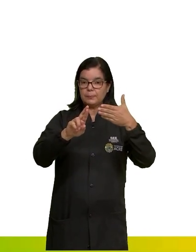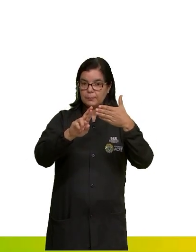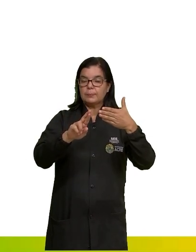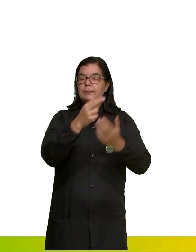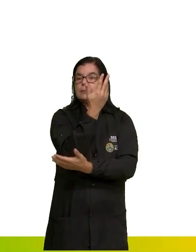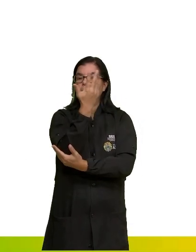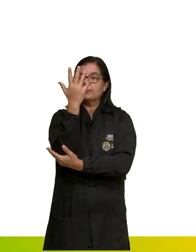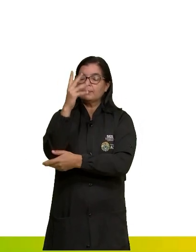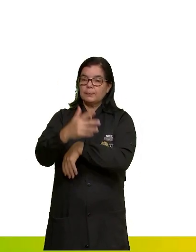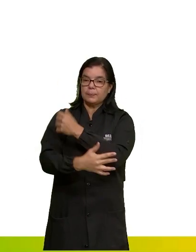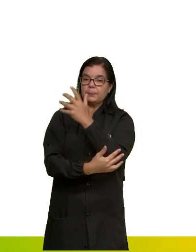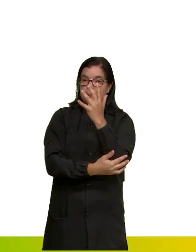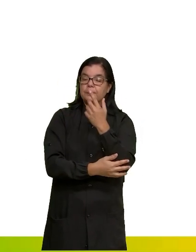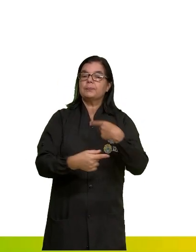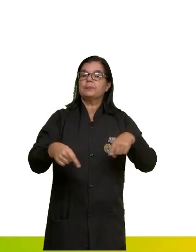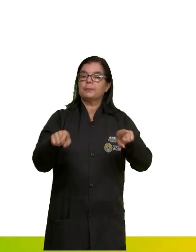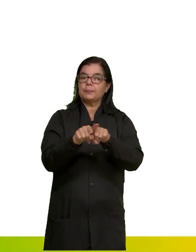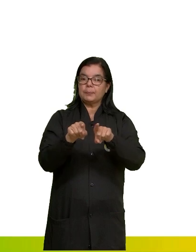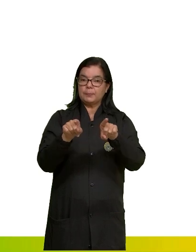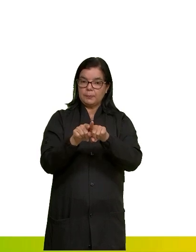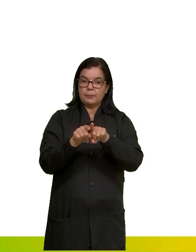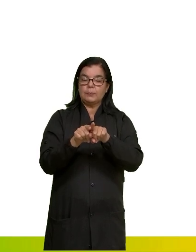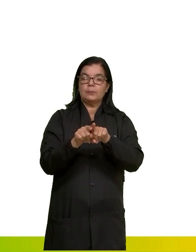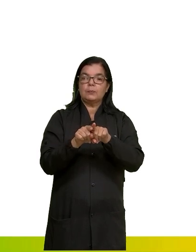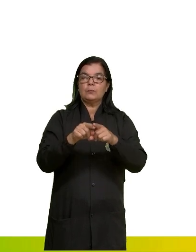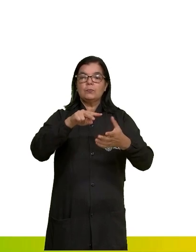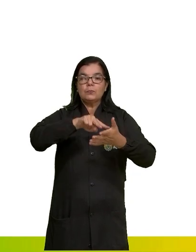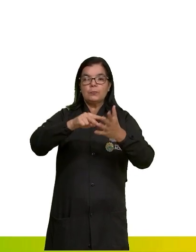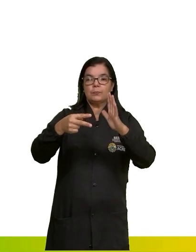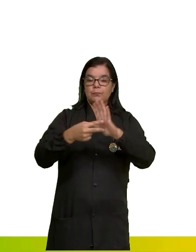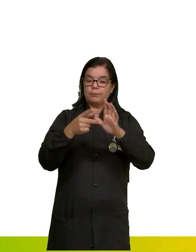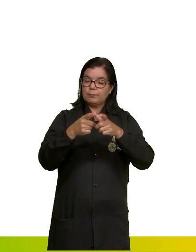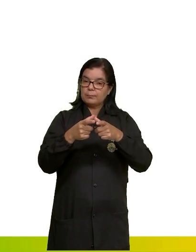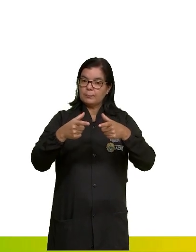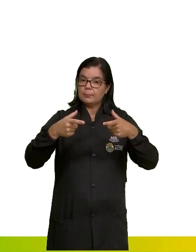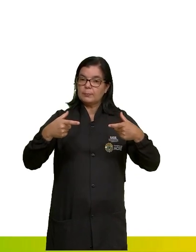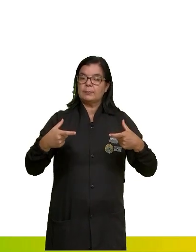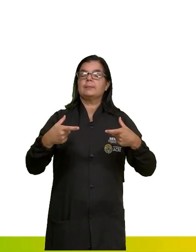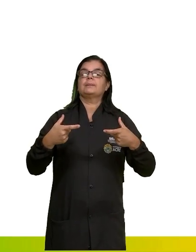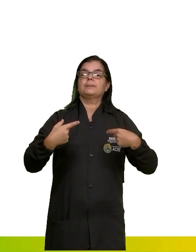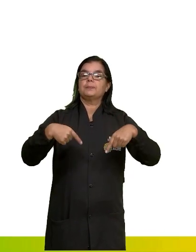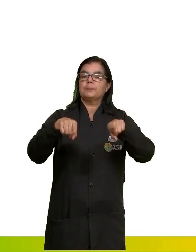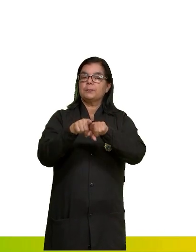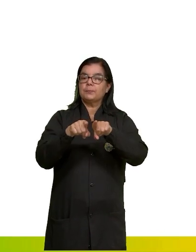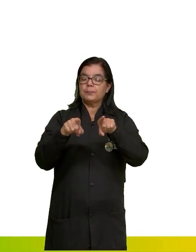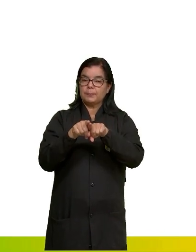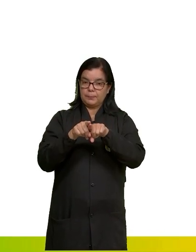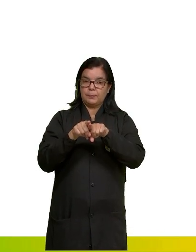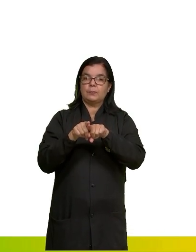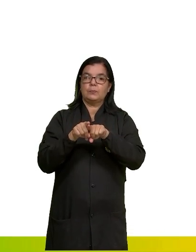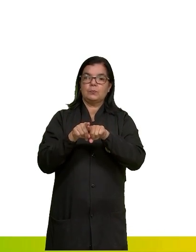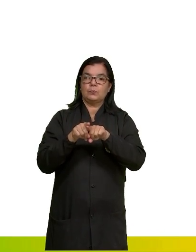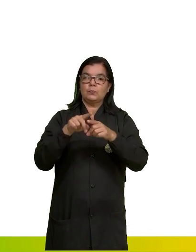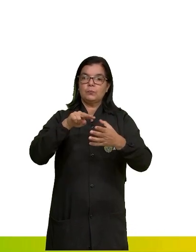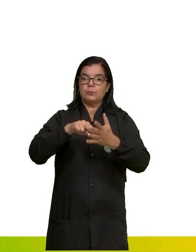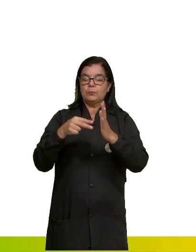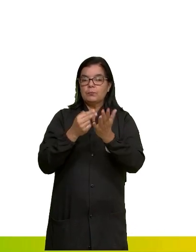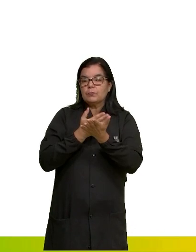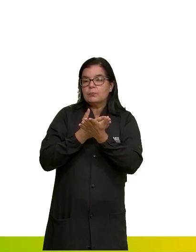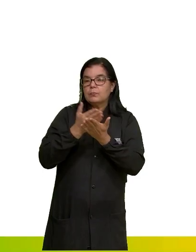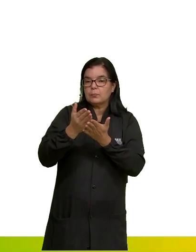natureza, tanto em seu sentido amplo, como no sentido de